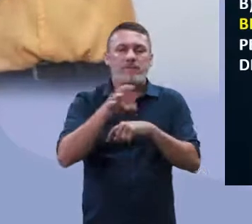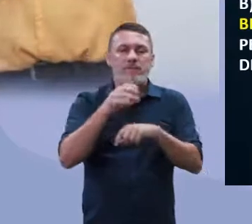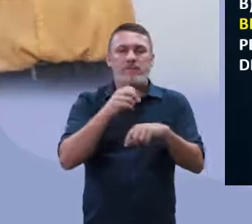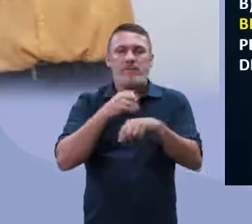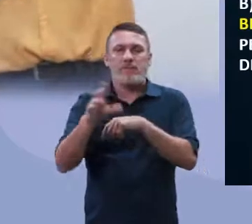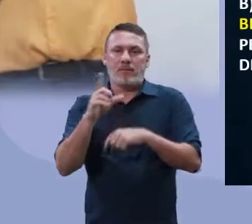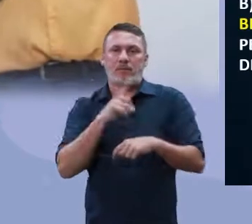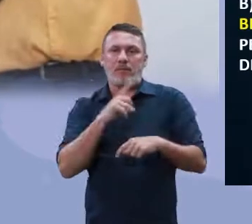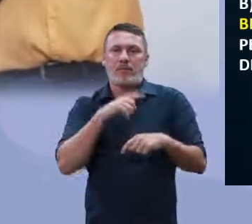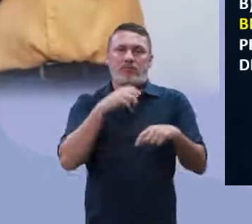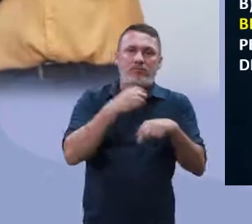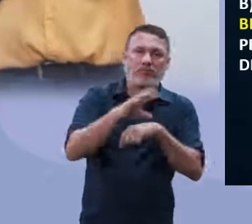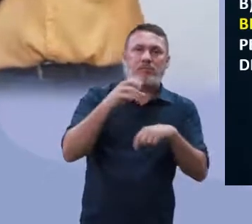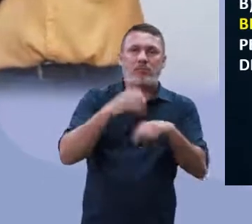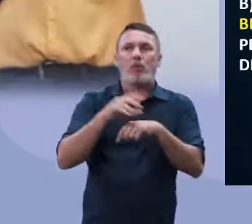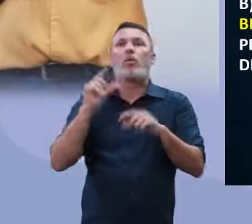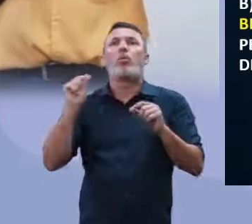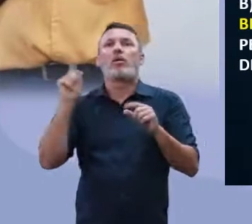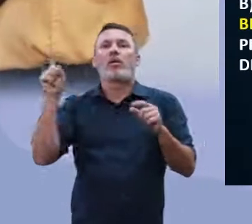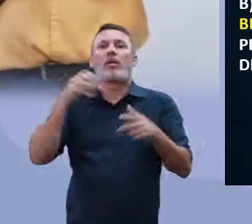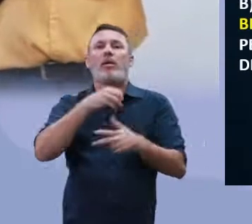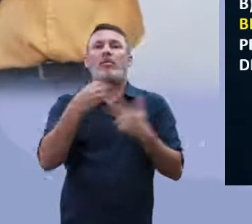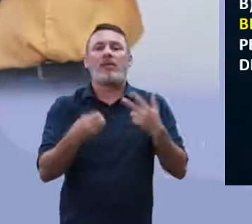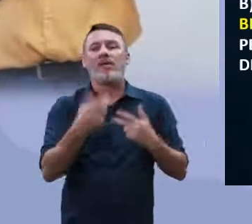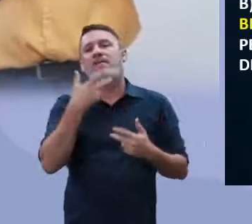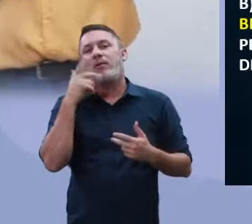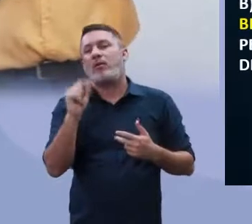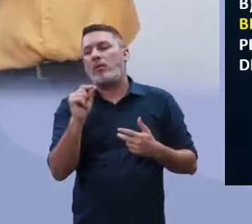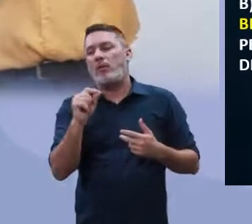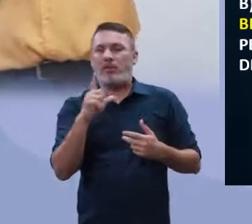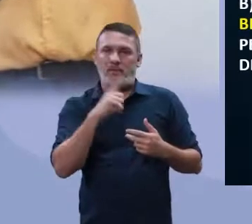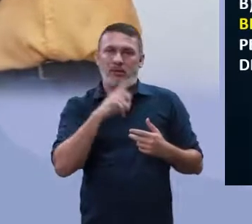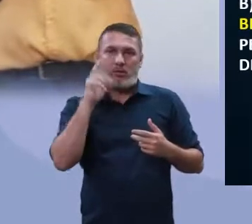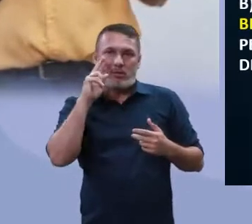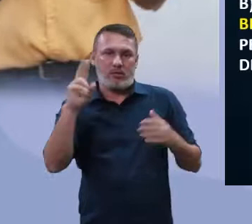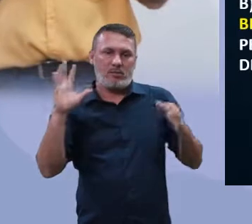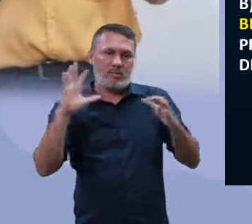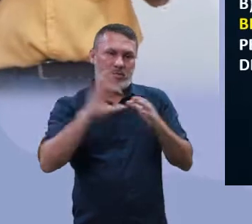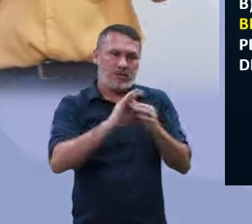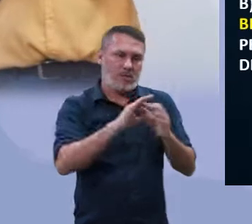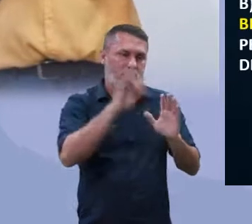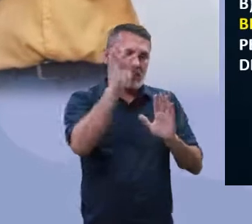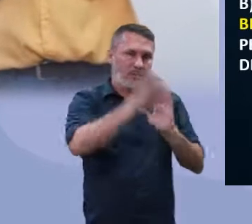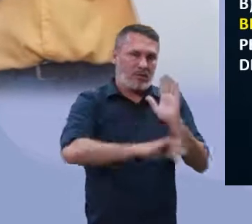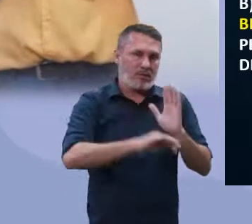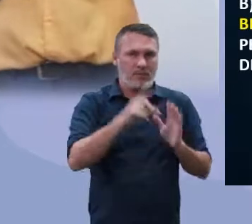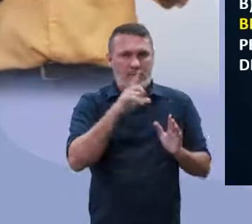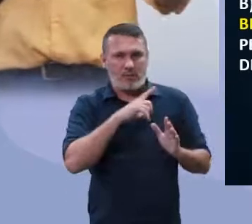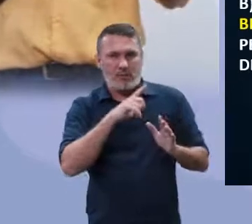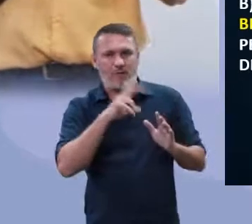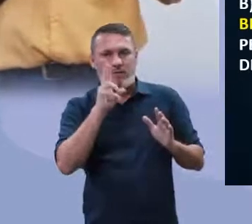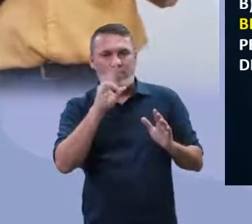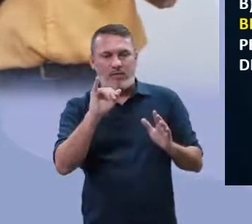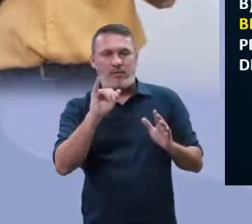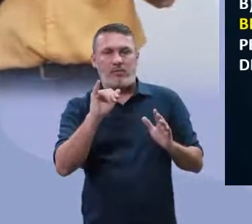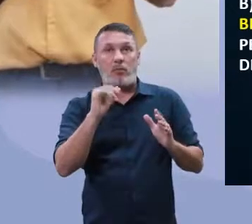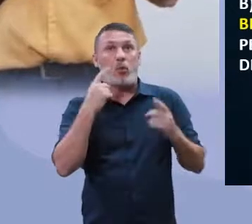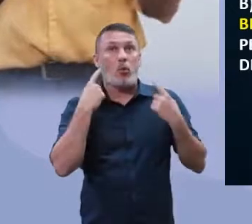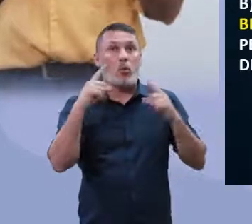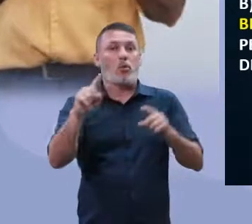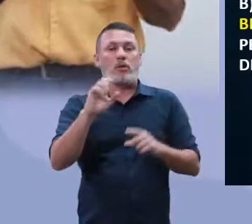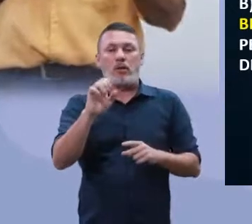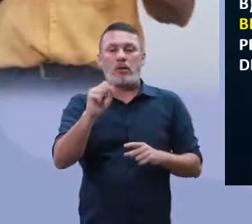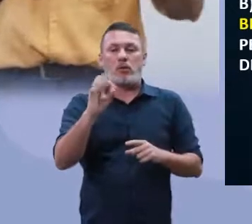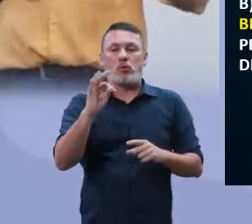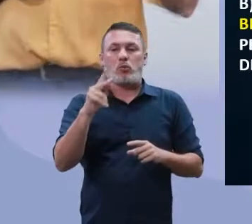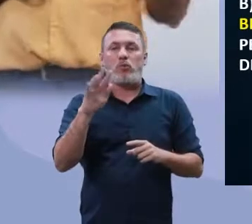você observar, o gatilho que ele coloca ali é o seguinte, ó: considerando o texto uma alternativa viável para combater o efeito estufa.